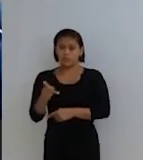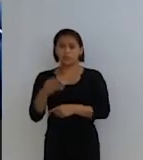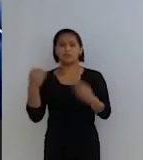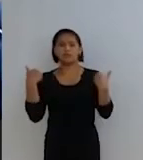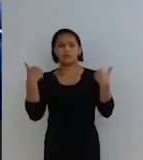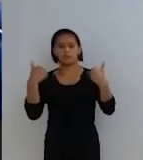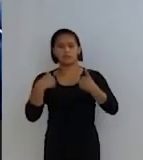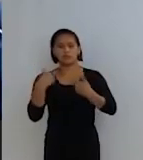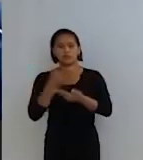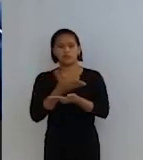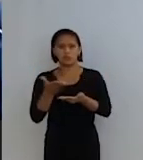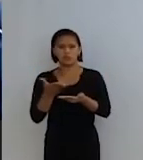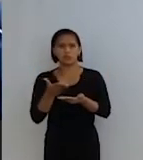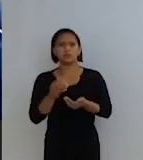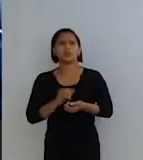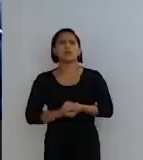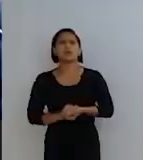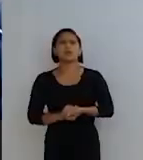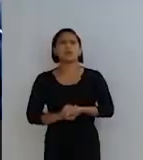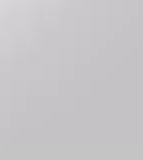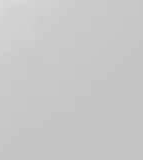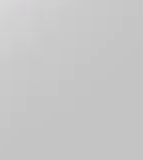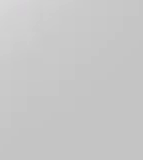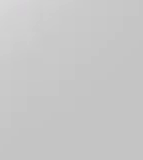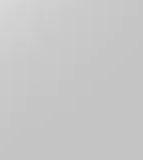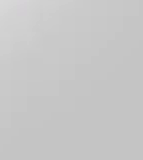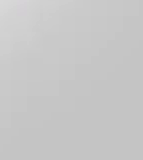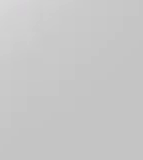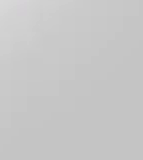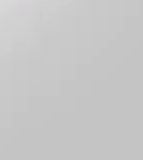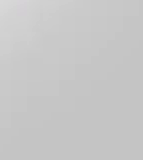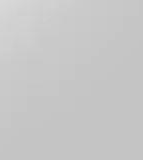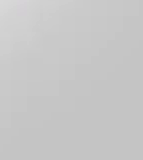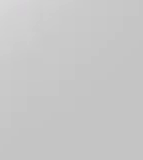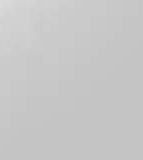esse tempo não é contado para efeito de prescrição